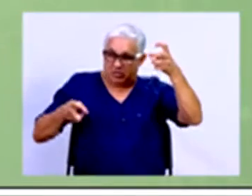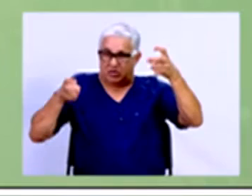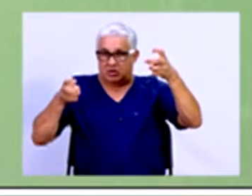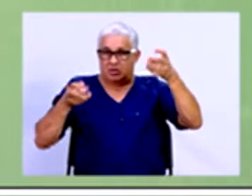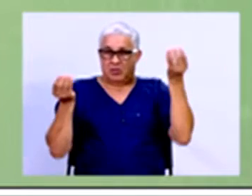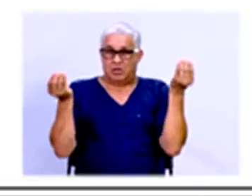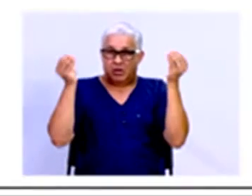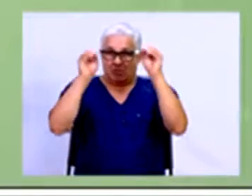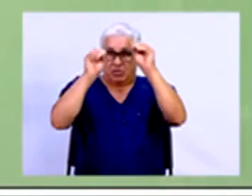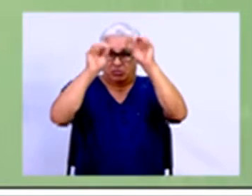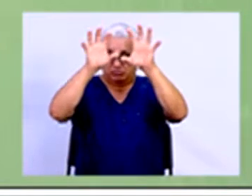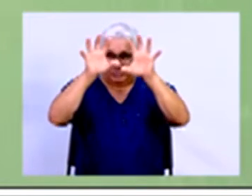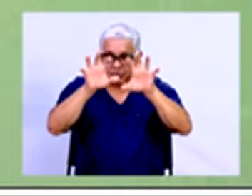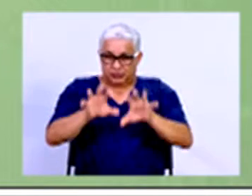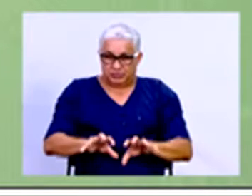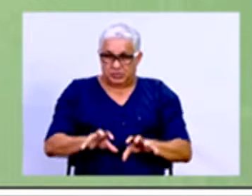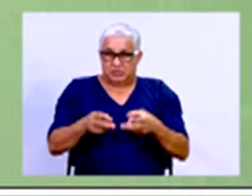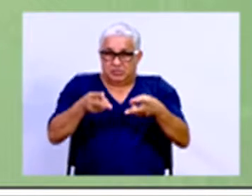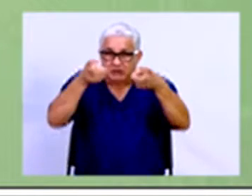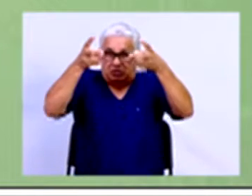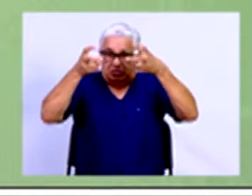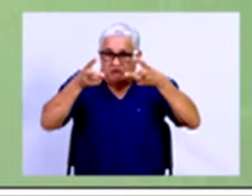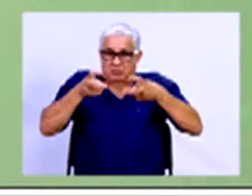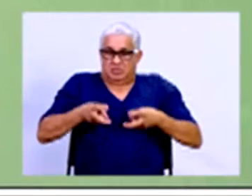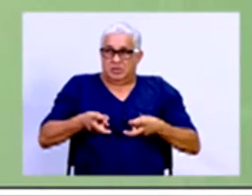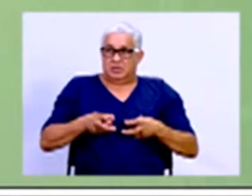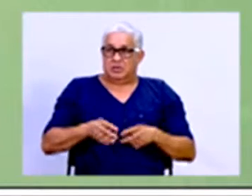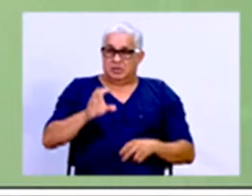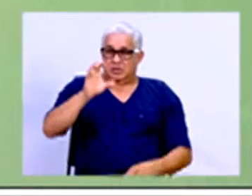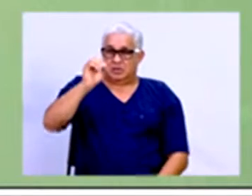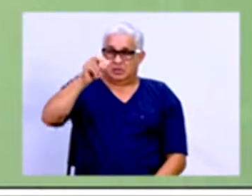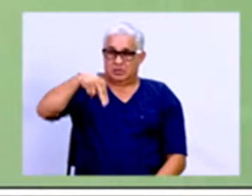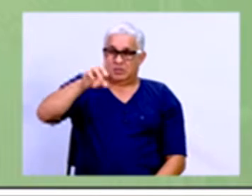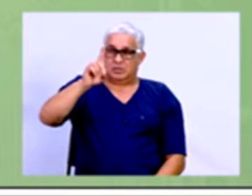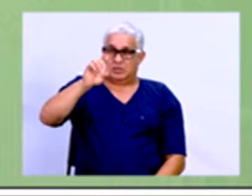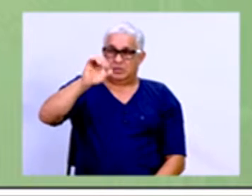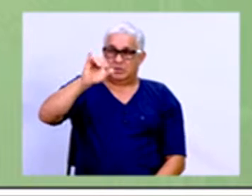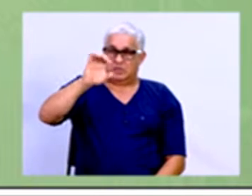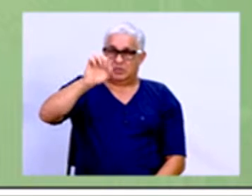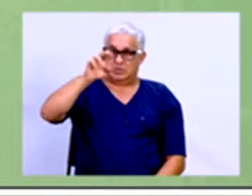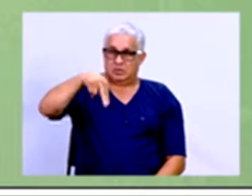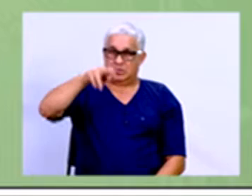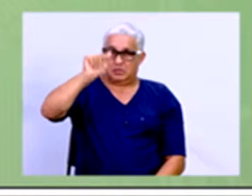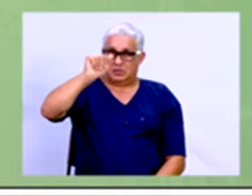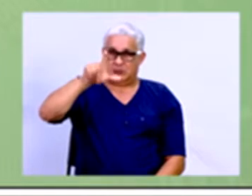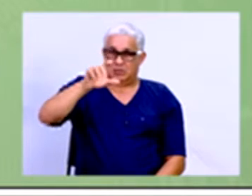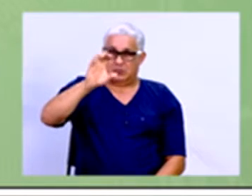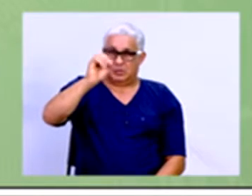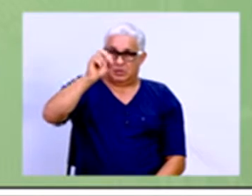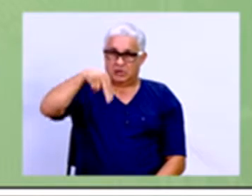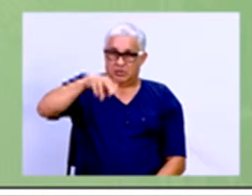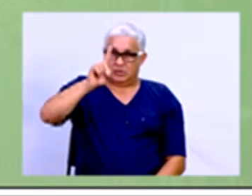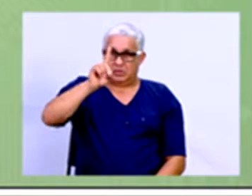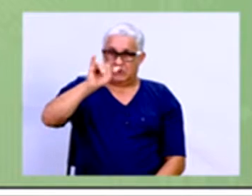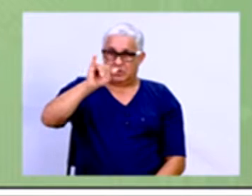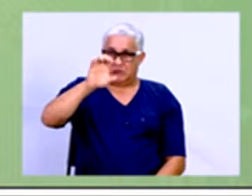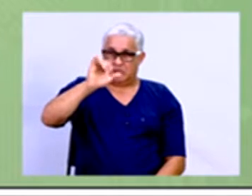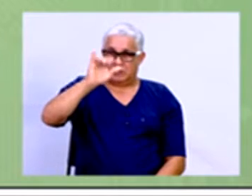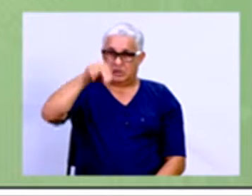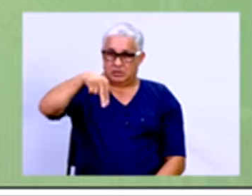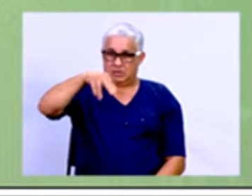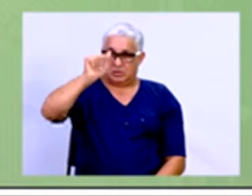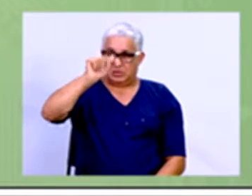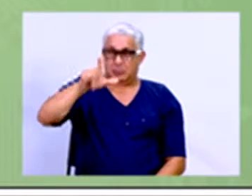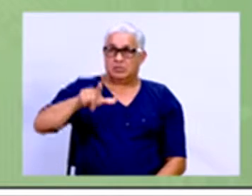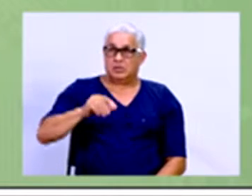estrutura condicional, certo? A gente tem uma outra forma de comandos de seleção, que a gente chama que são estruturas condicionais